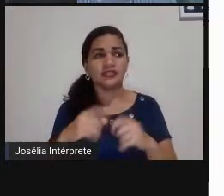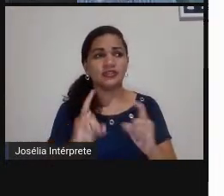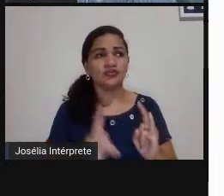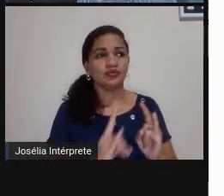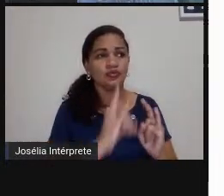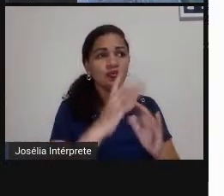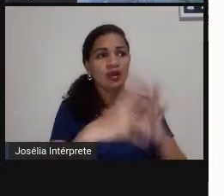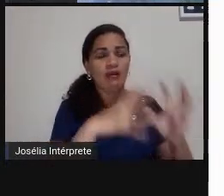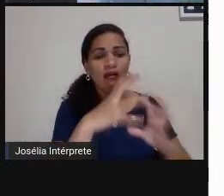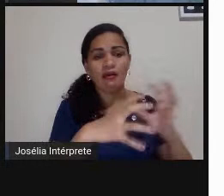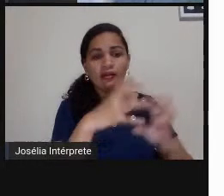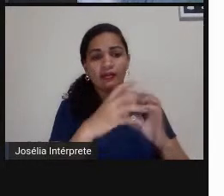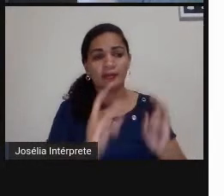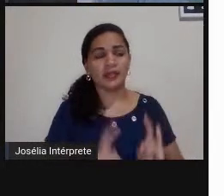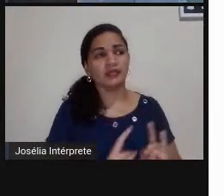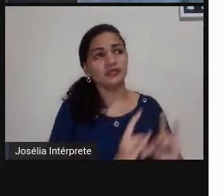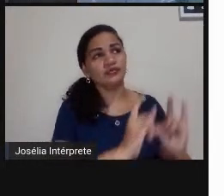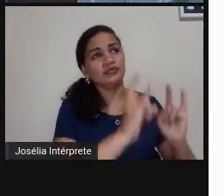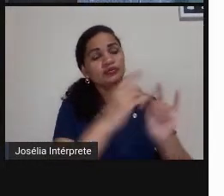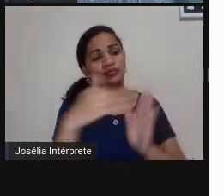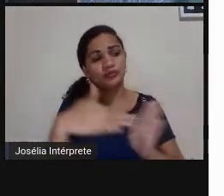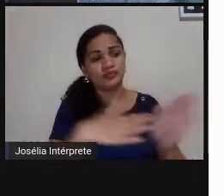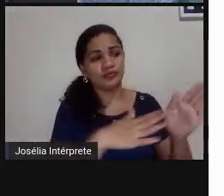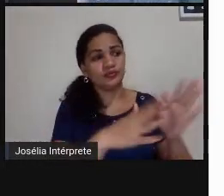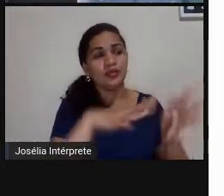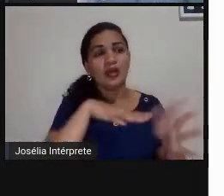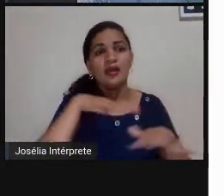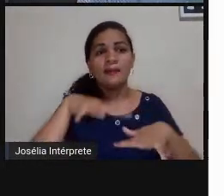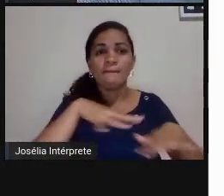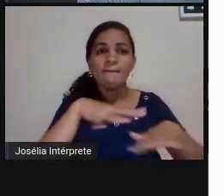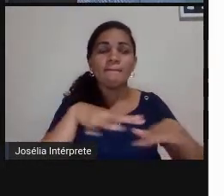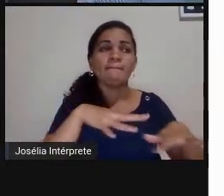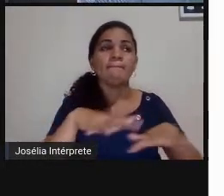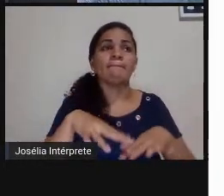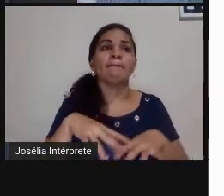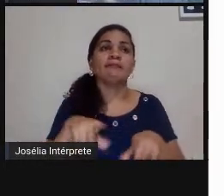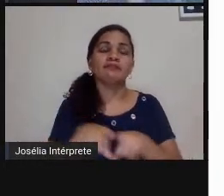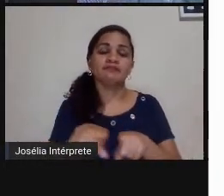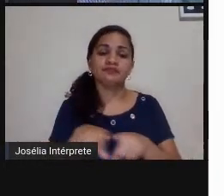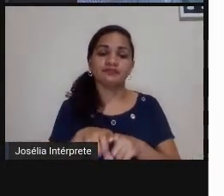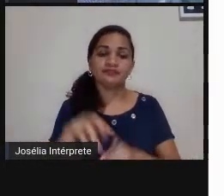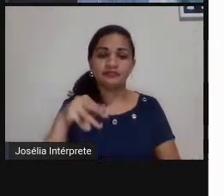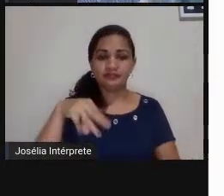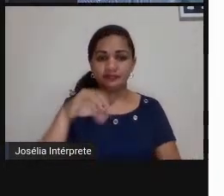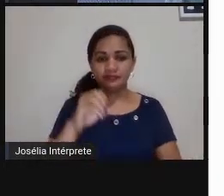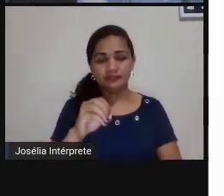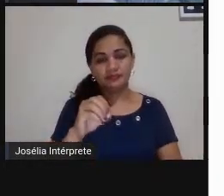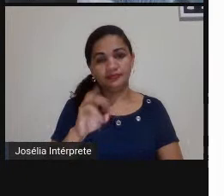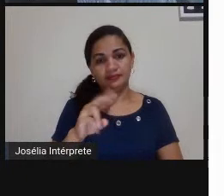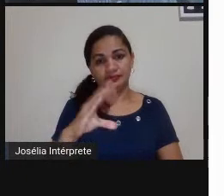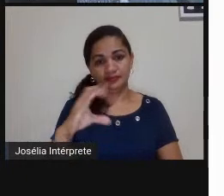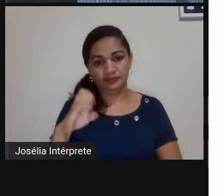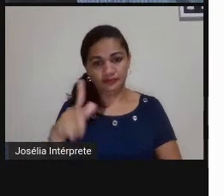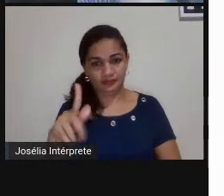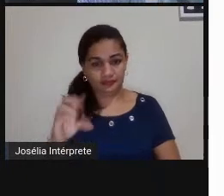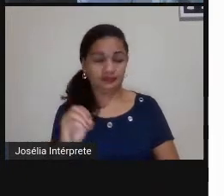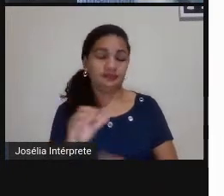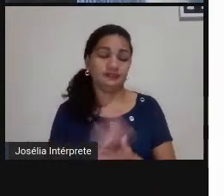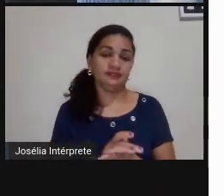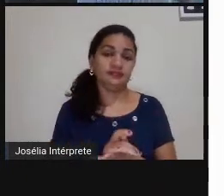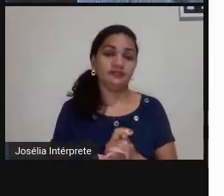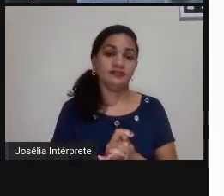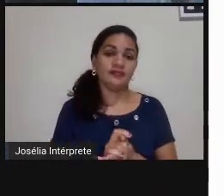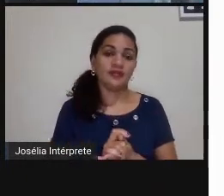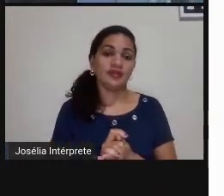rota de aves migratórias né ou atrapalhar por exemplo a movimentação de morcegos E aí é as empresas donas desses parques é